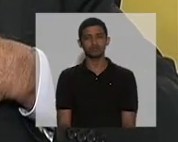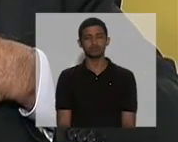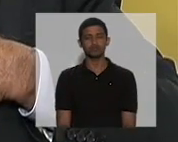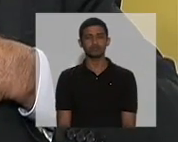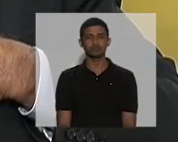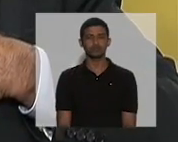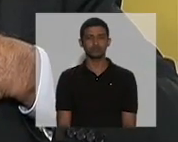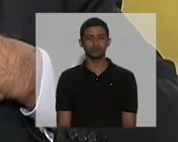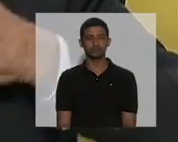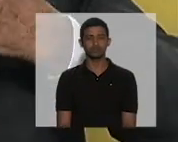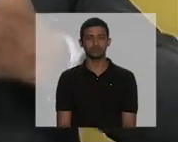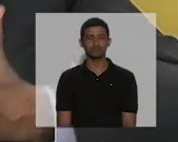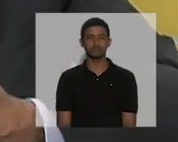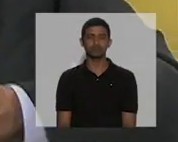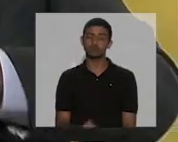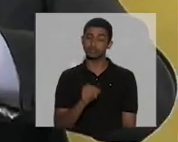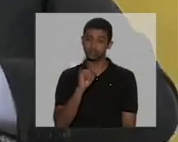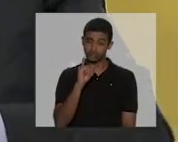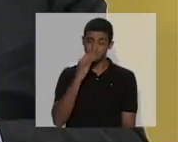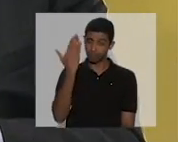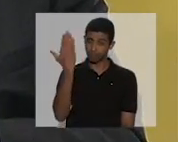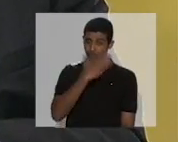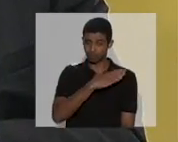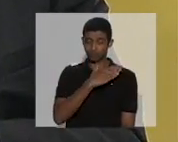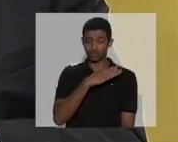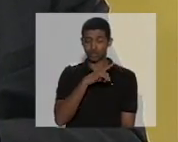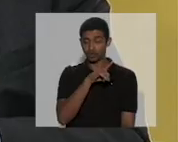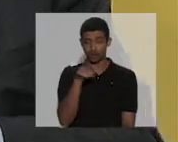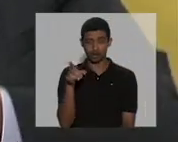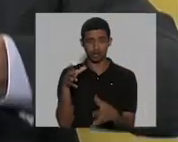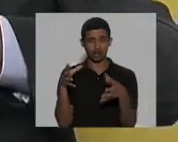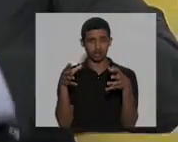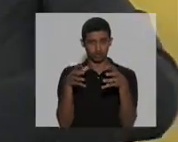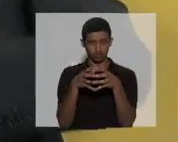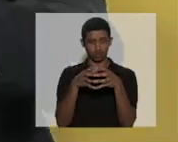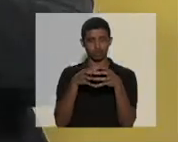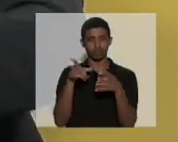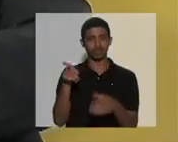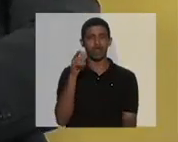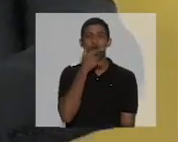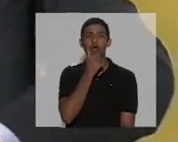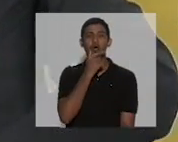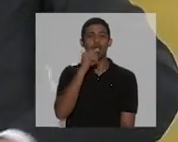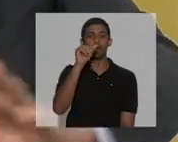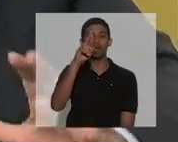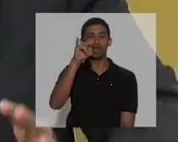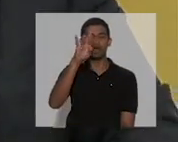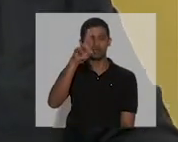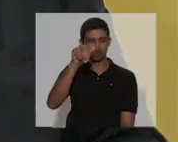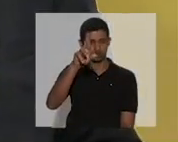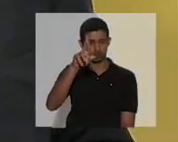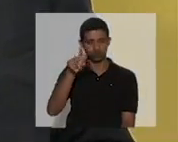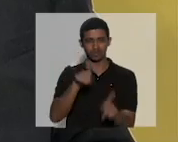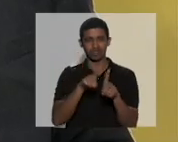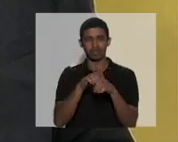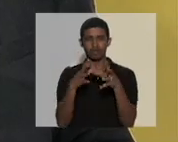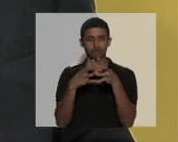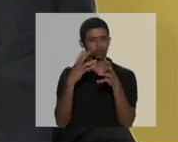é, se ficar comprovado que Arthur Nussmann, com outras